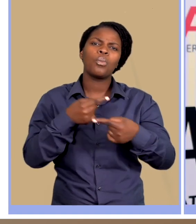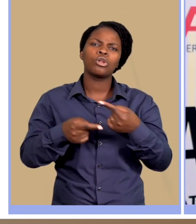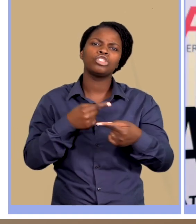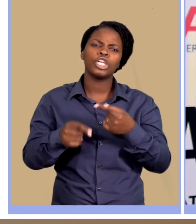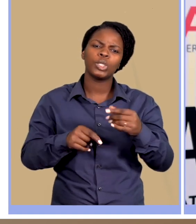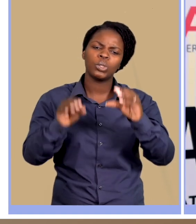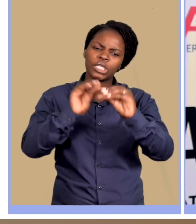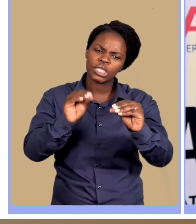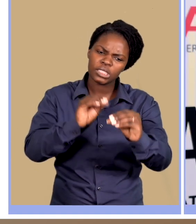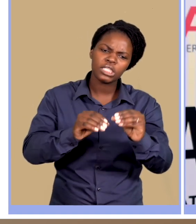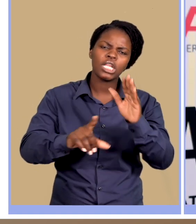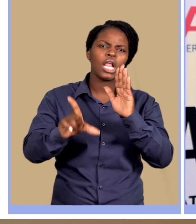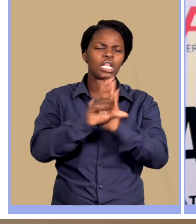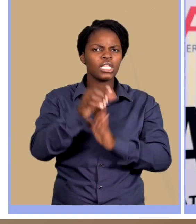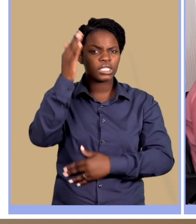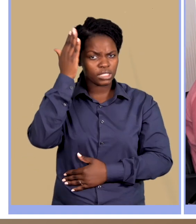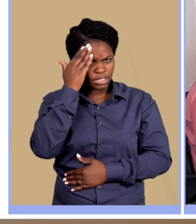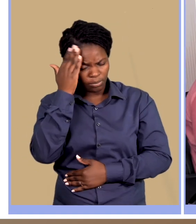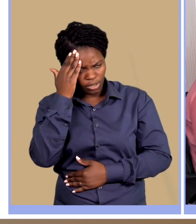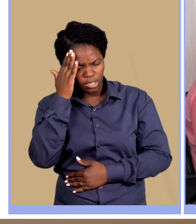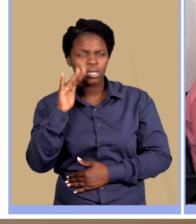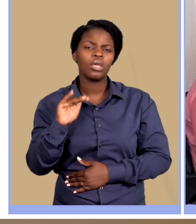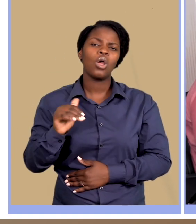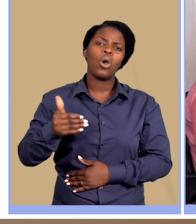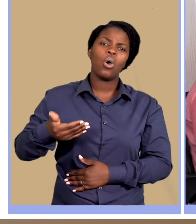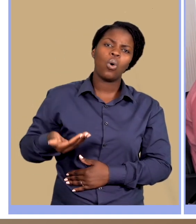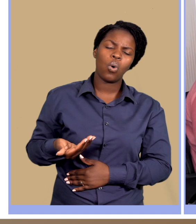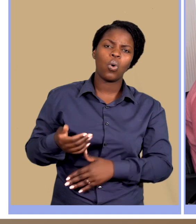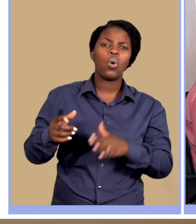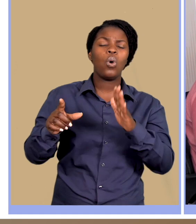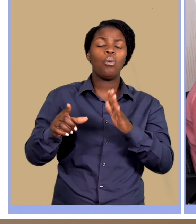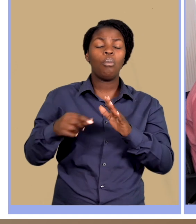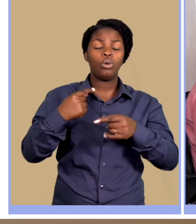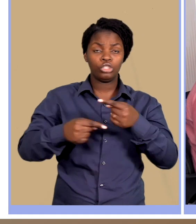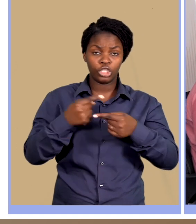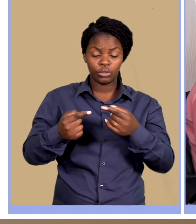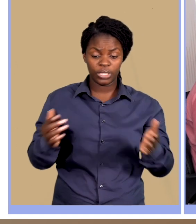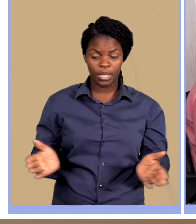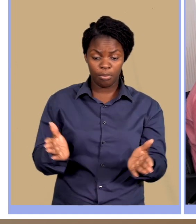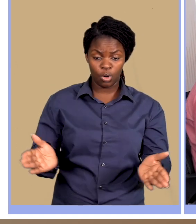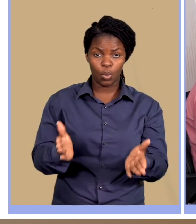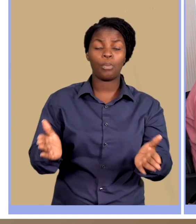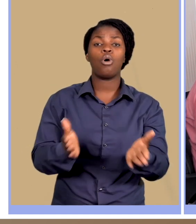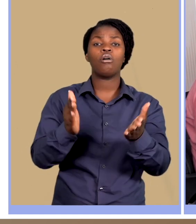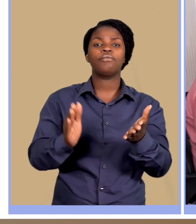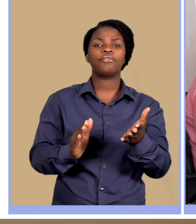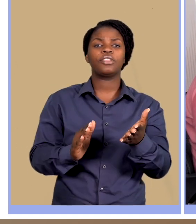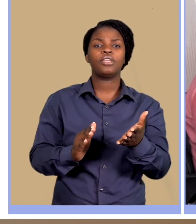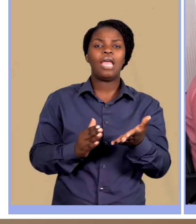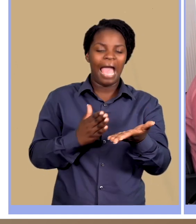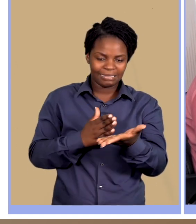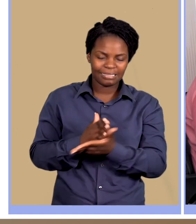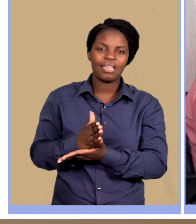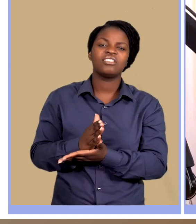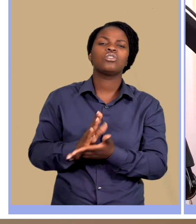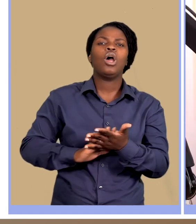a promoção dos instrumentos a todas as línguas acessíveis, considerando as dificuldades e desafios que as pessoas